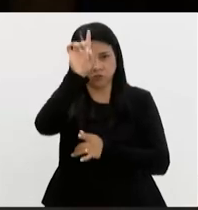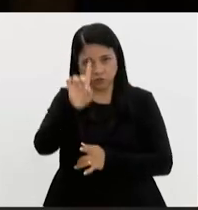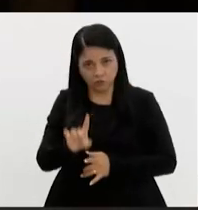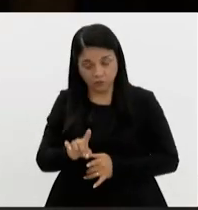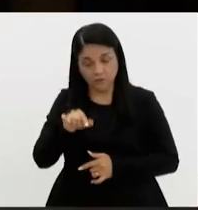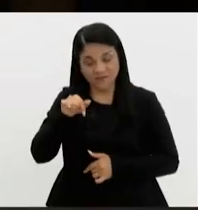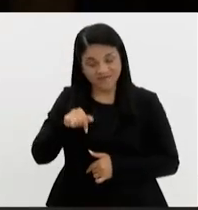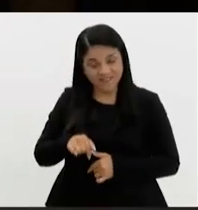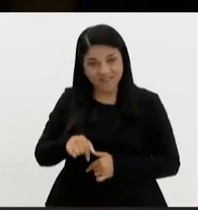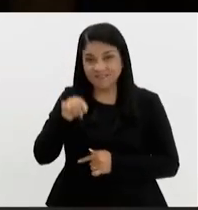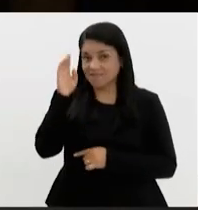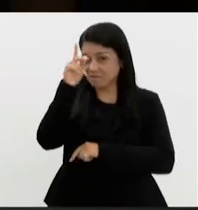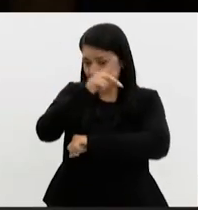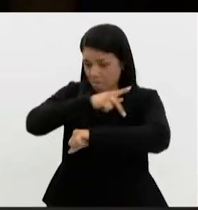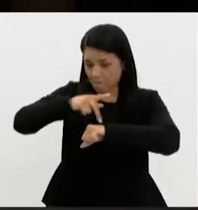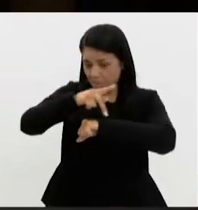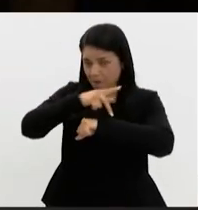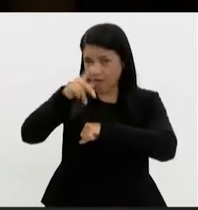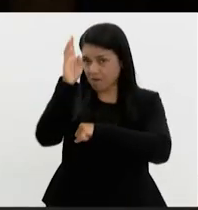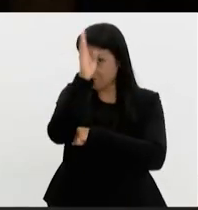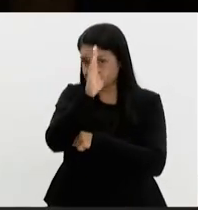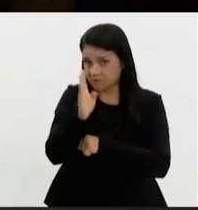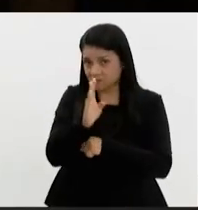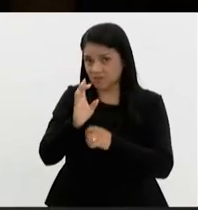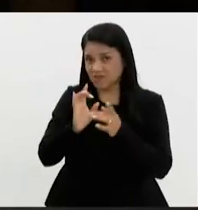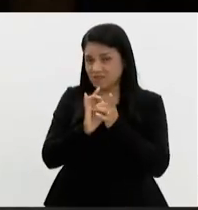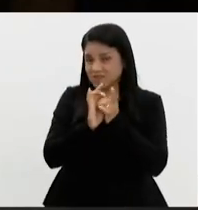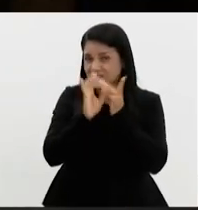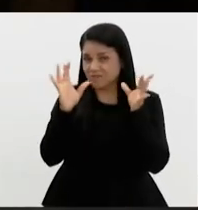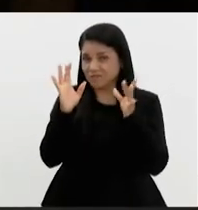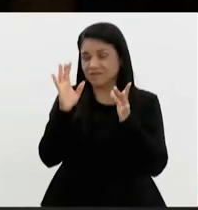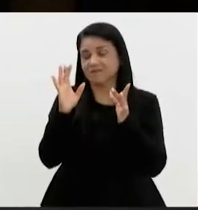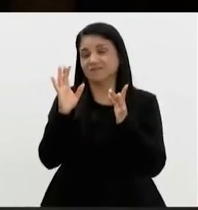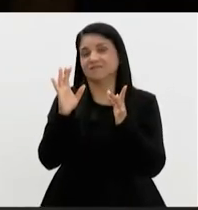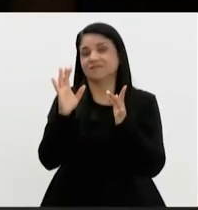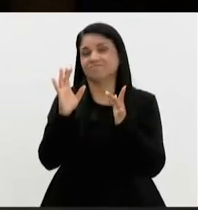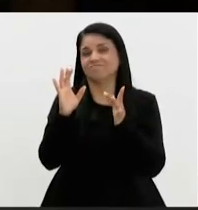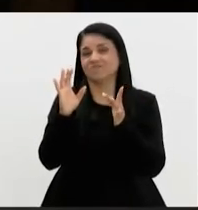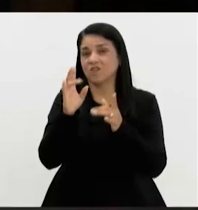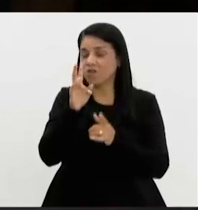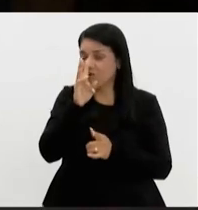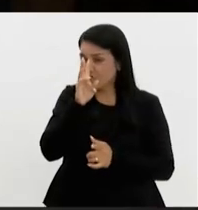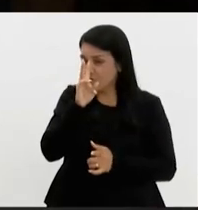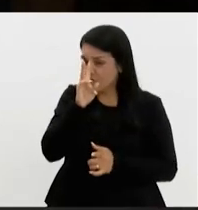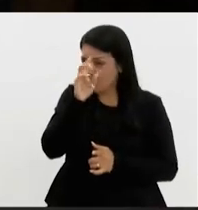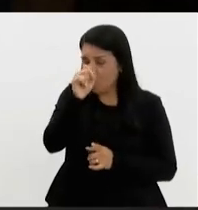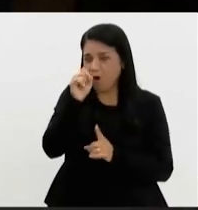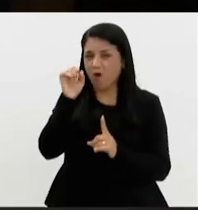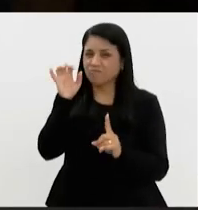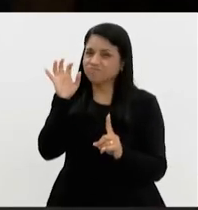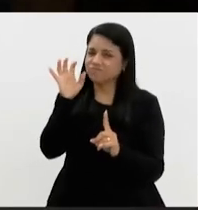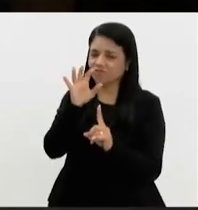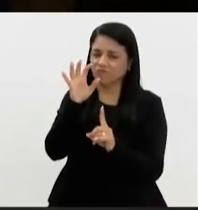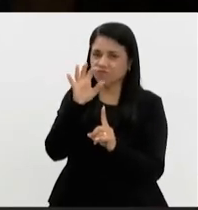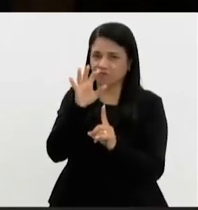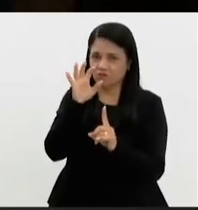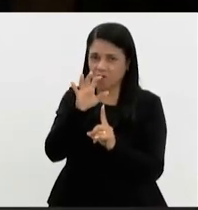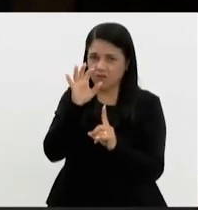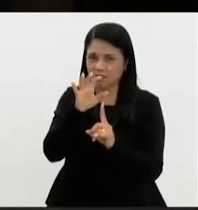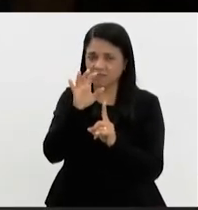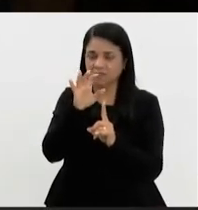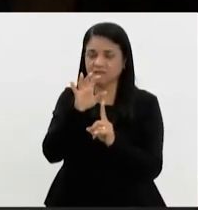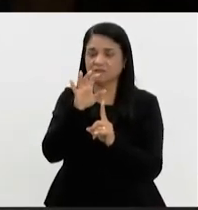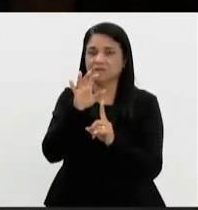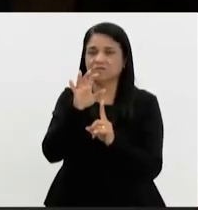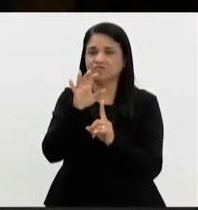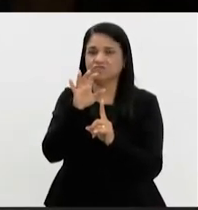Brasil a a democracia brasileira ela é fortemente influenciada pela democracia